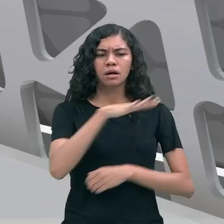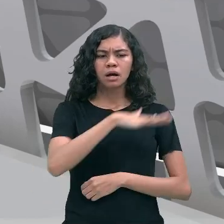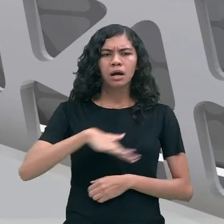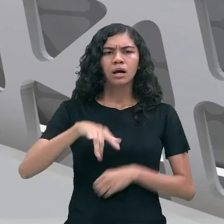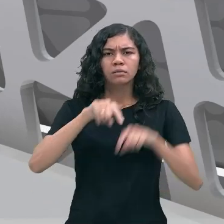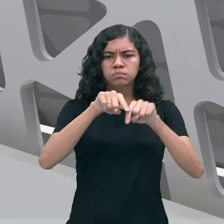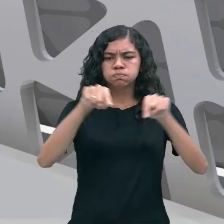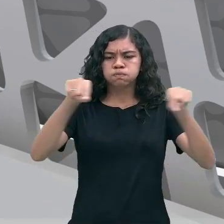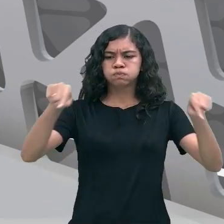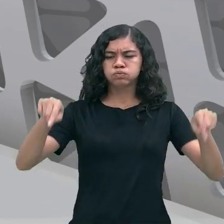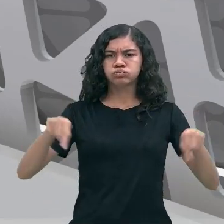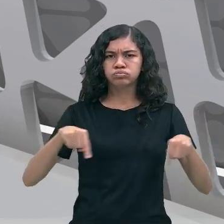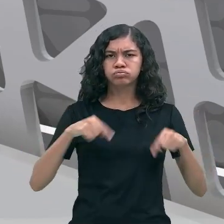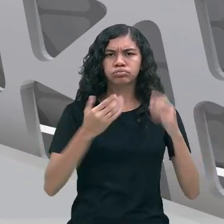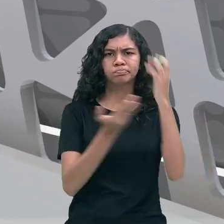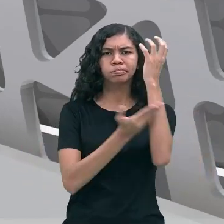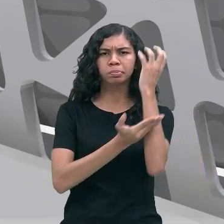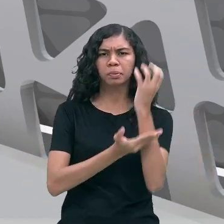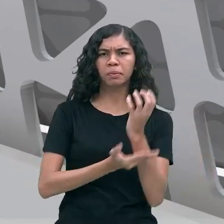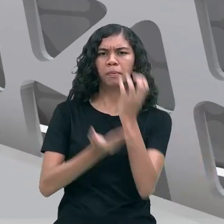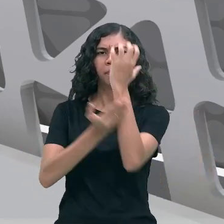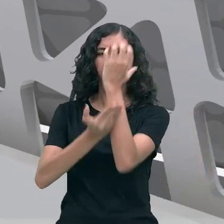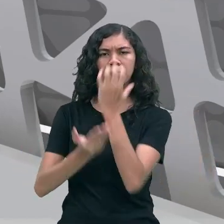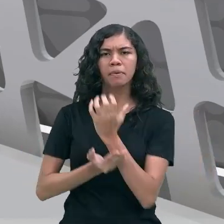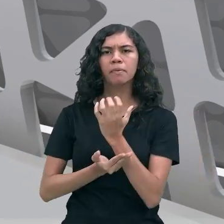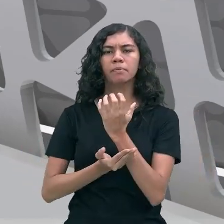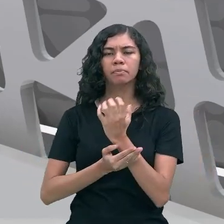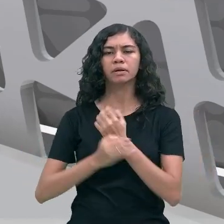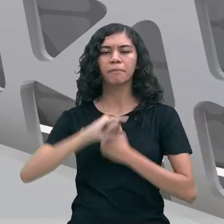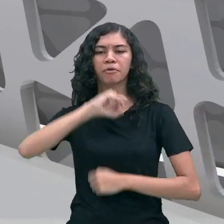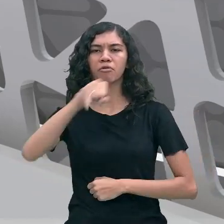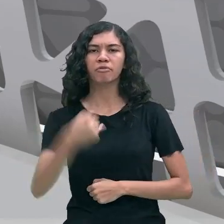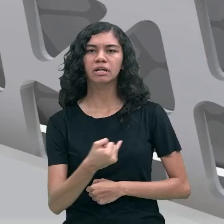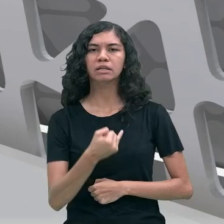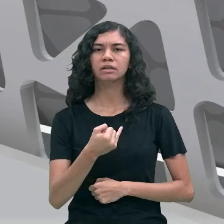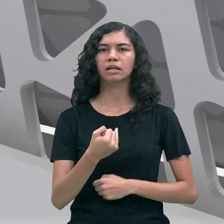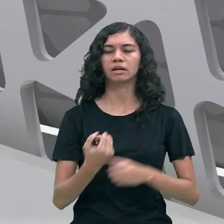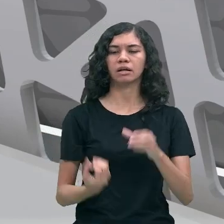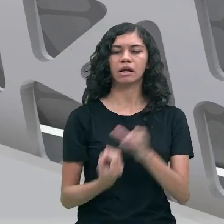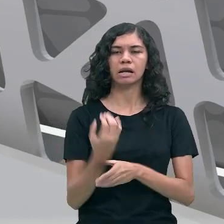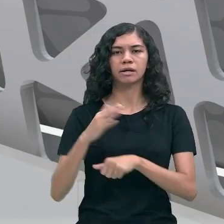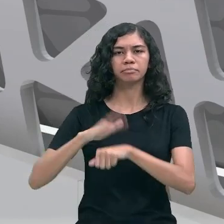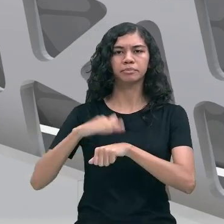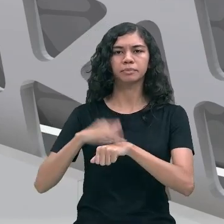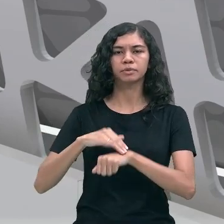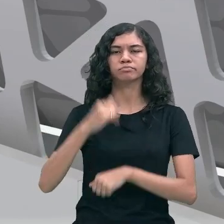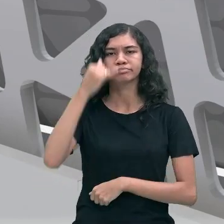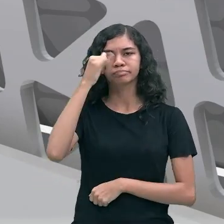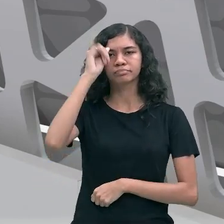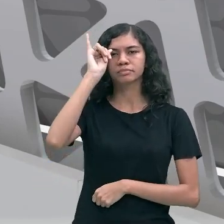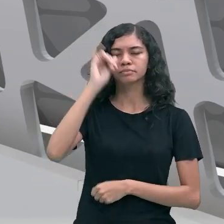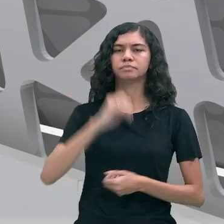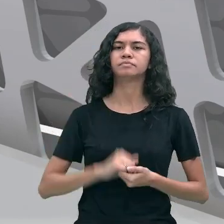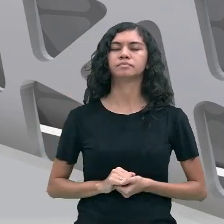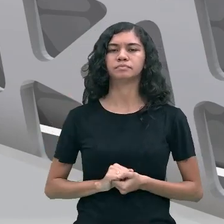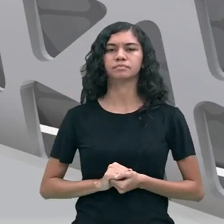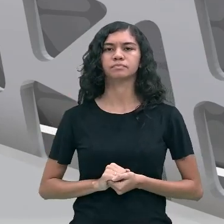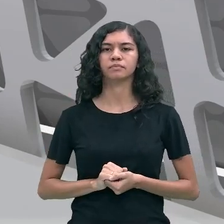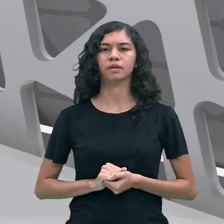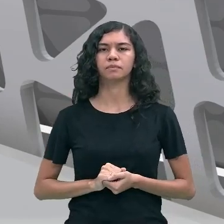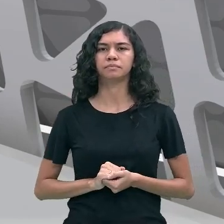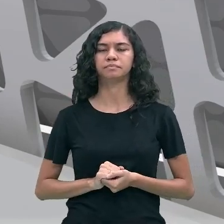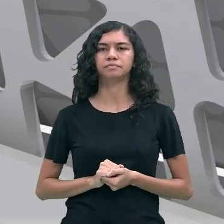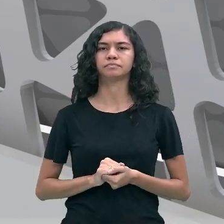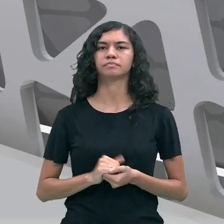se beneficiar da criação daquele gado. Isso fez com que se retirasse aquela cobertura vegetal. A maioria das vezes não se tem